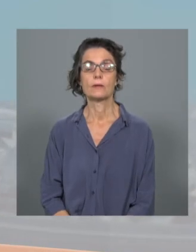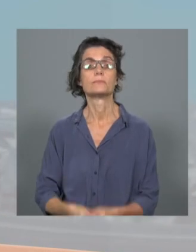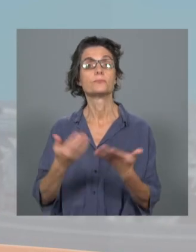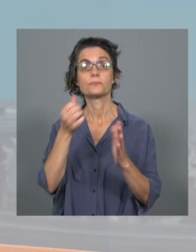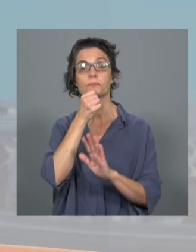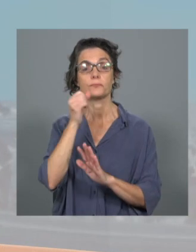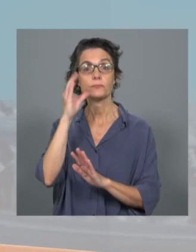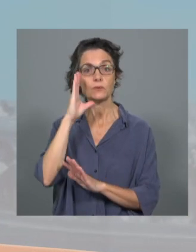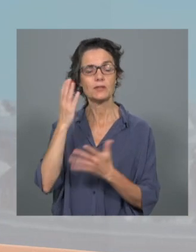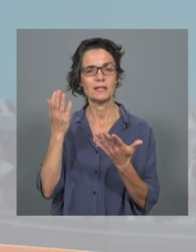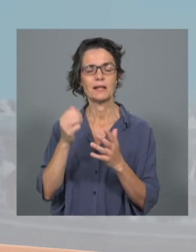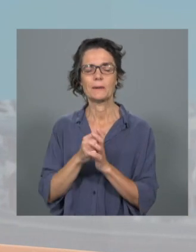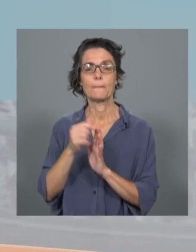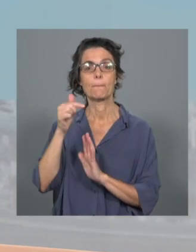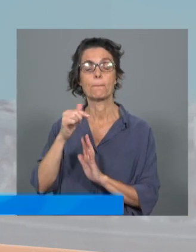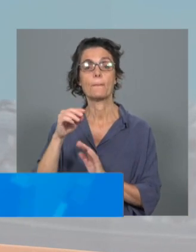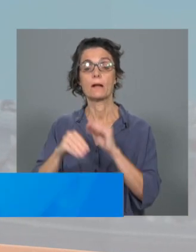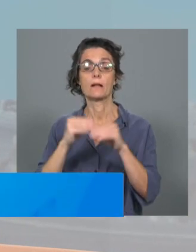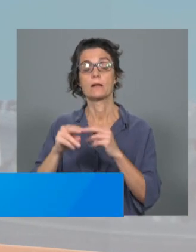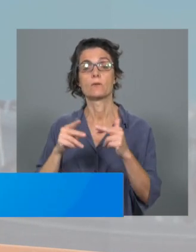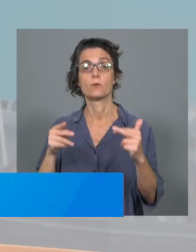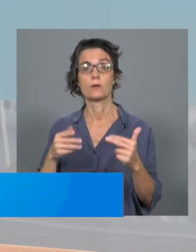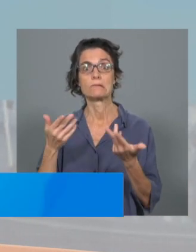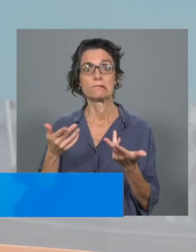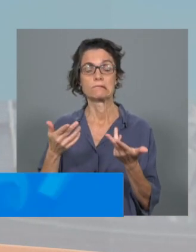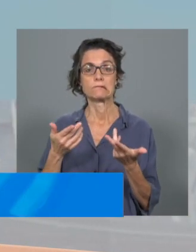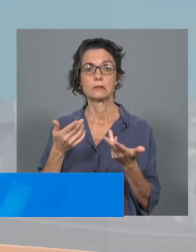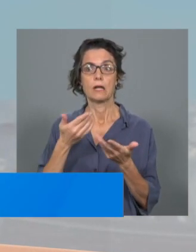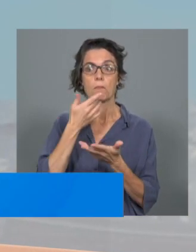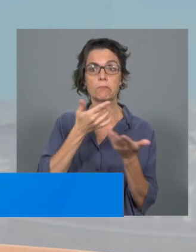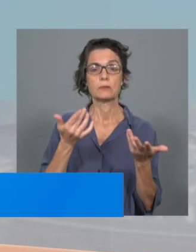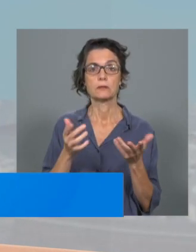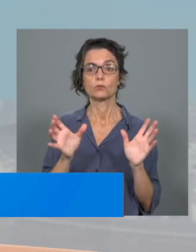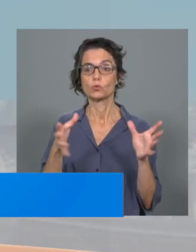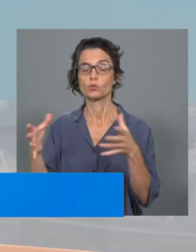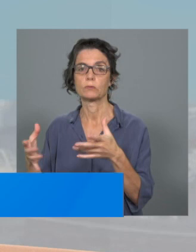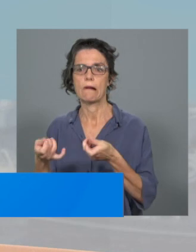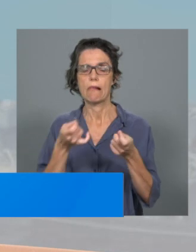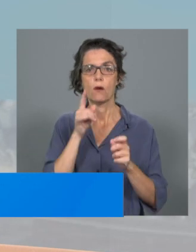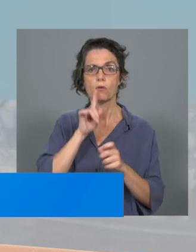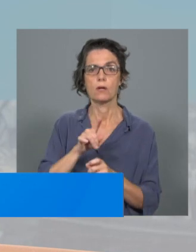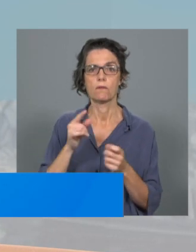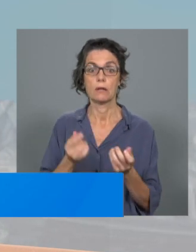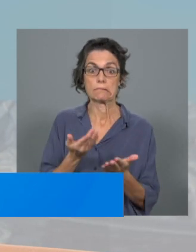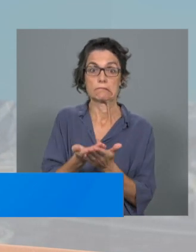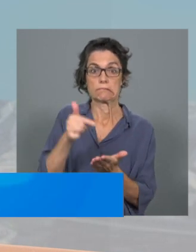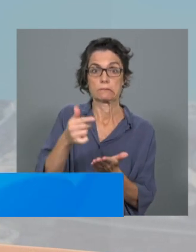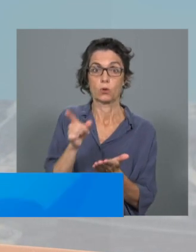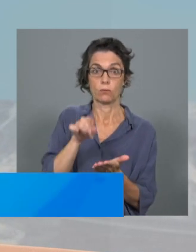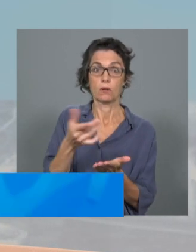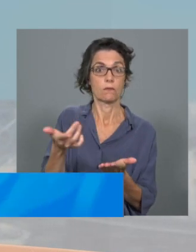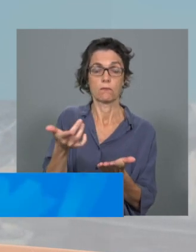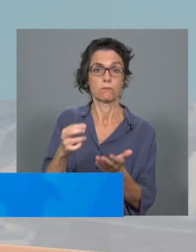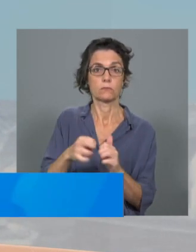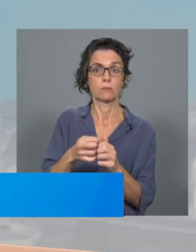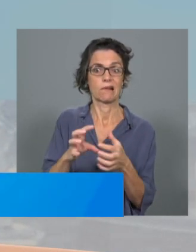Olá, muito boa tarde. As eleições autárquicas redefiniram a organização de muitas comunidades e colocam uma vez mais em cima da mesa o problema